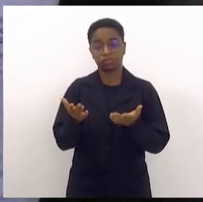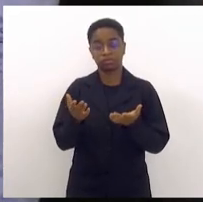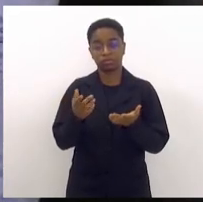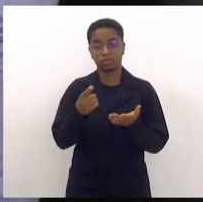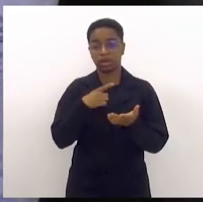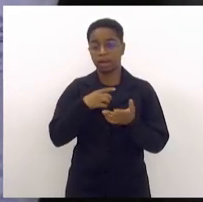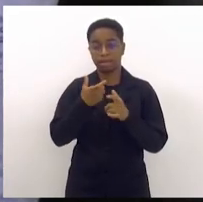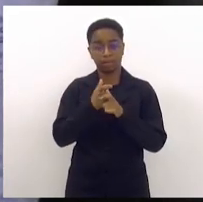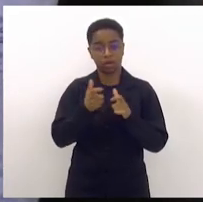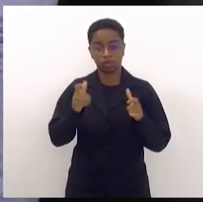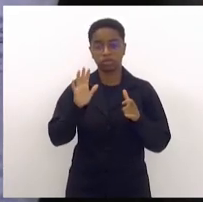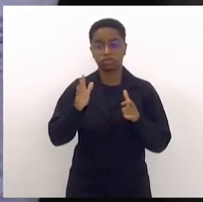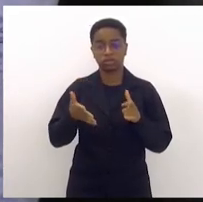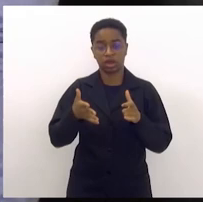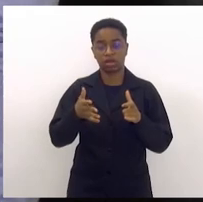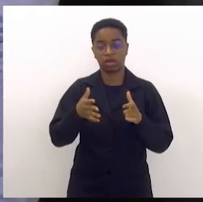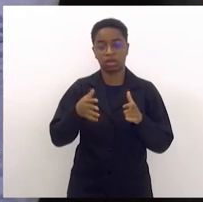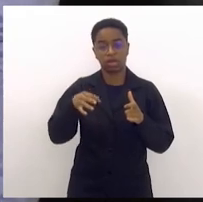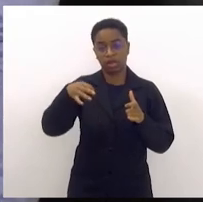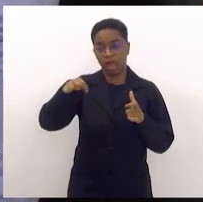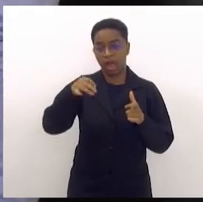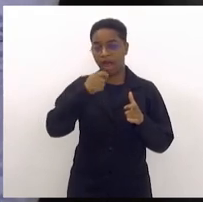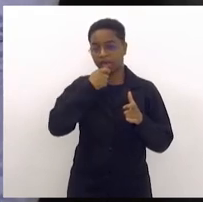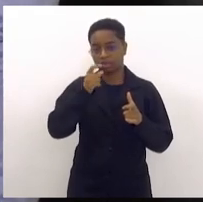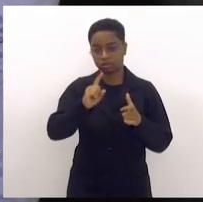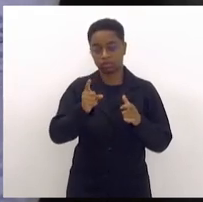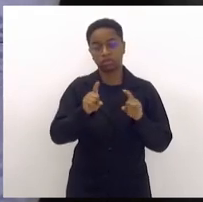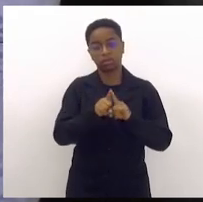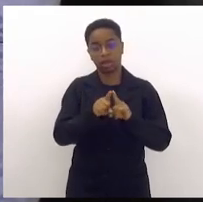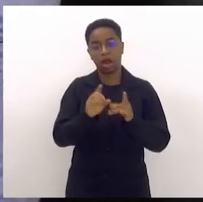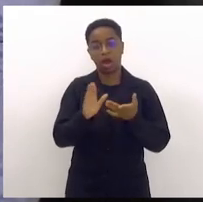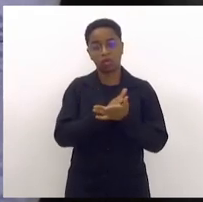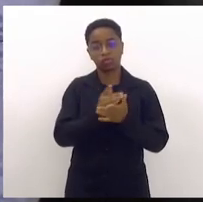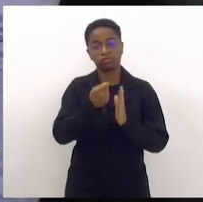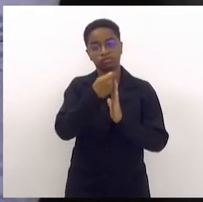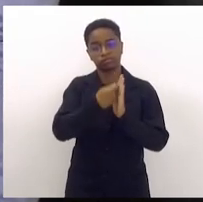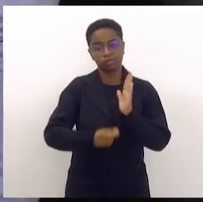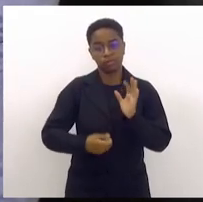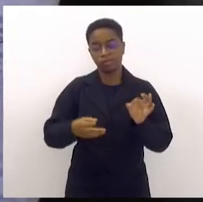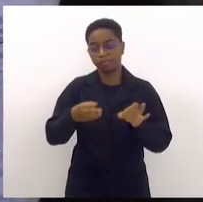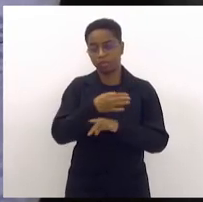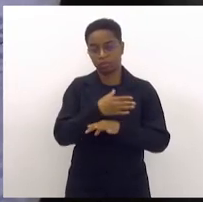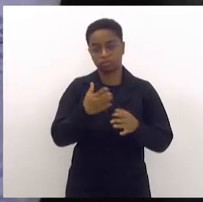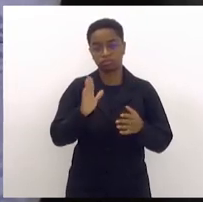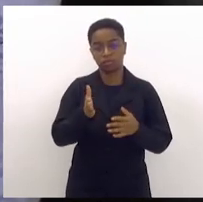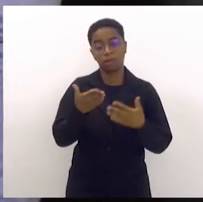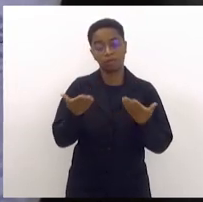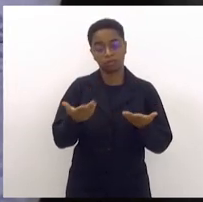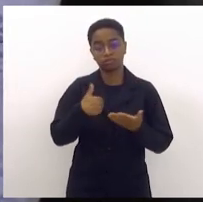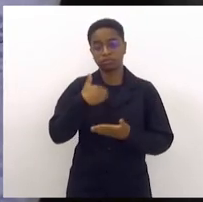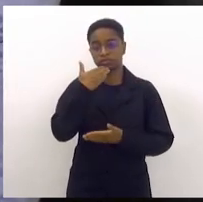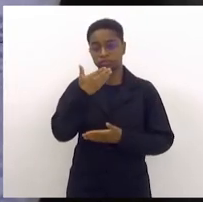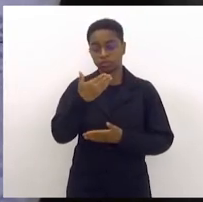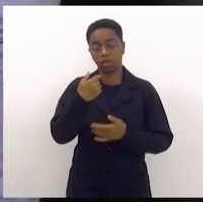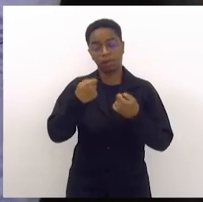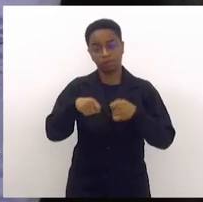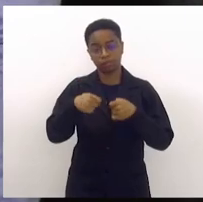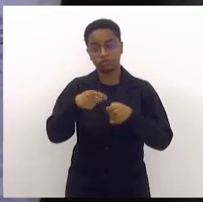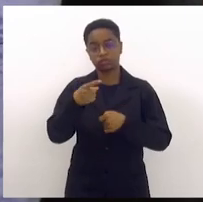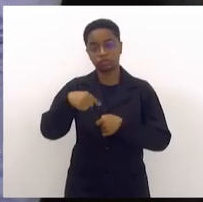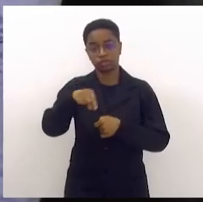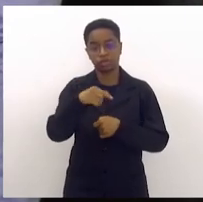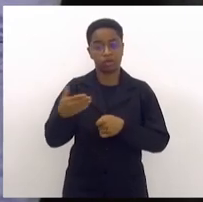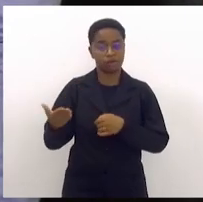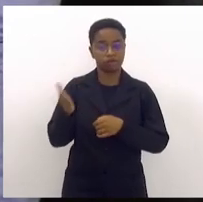maioria, assinou dia nenhum, e alguns assinaram até o final do mês. Eu vou precisar que vocês venham aqui no hospital